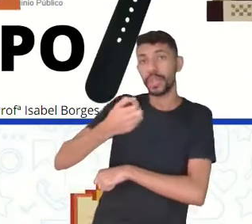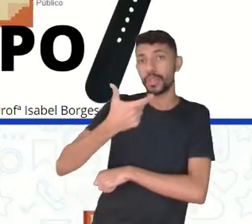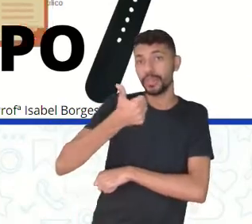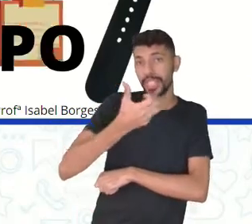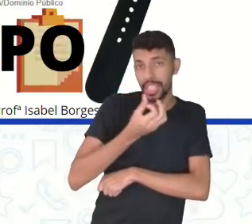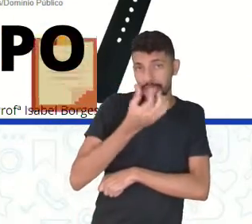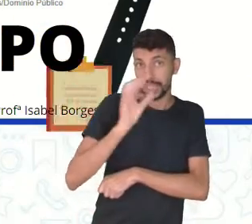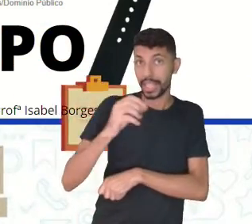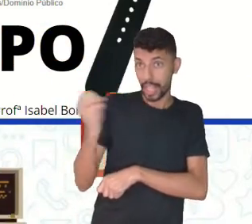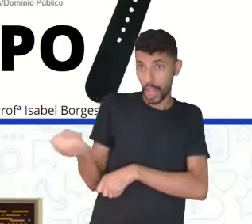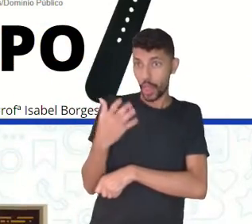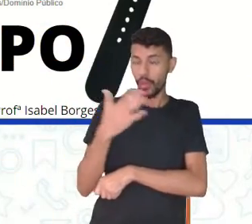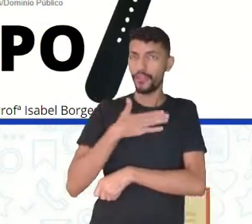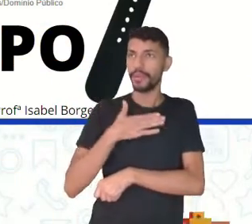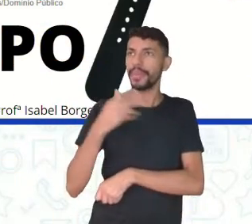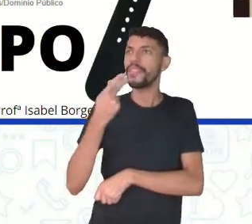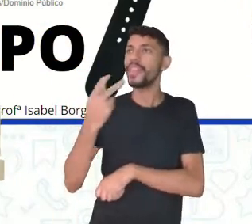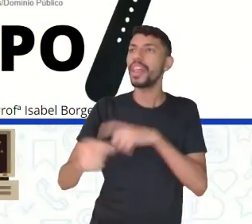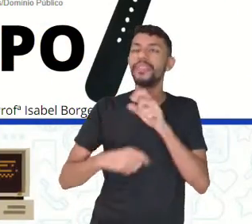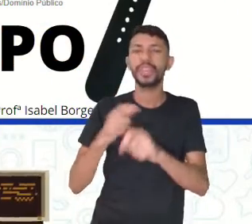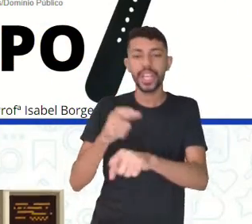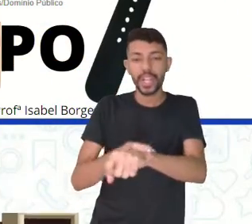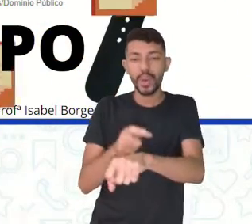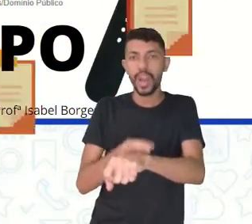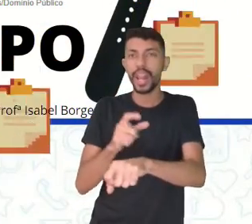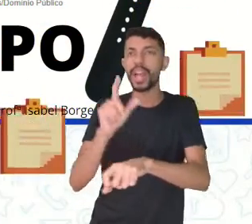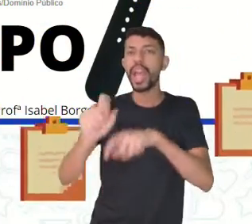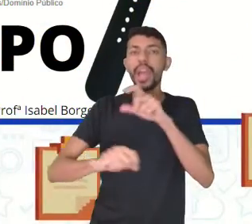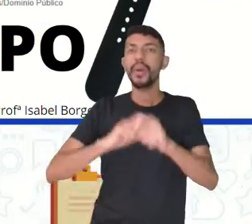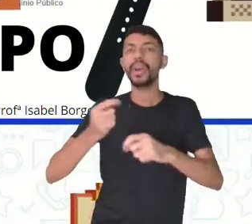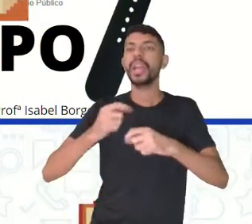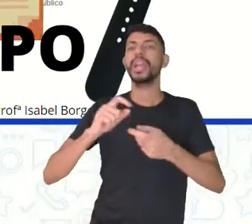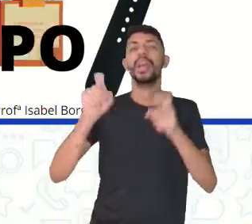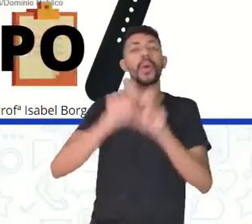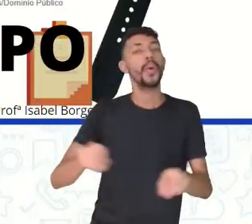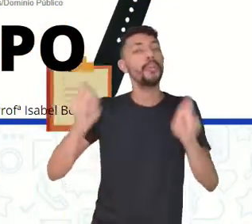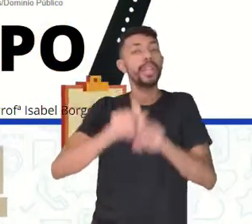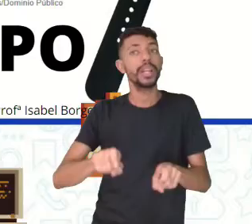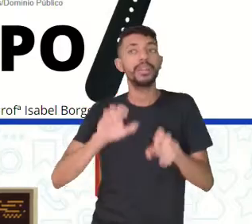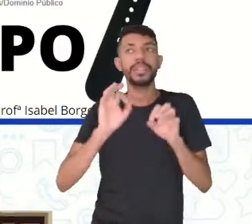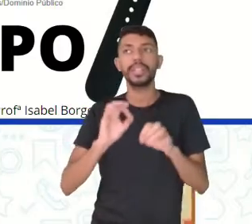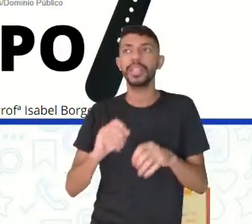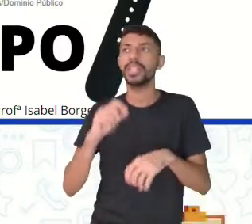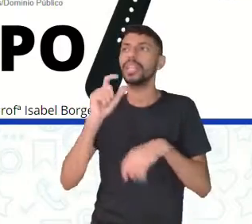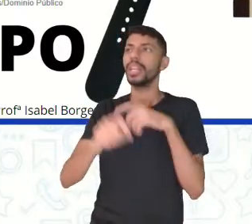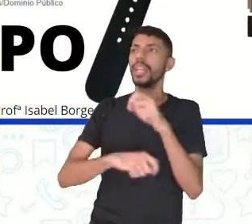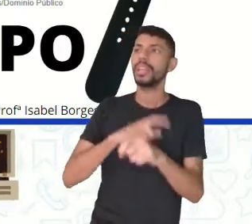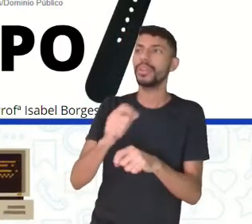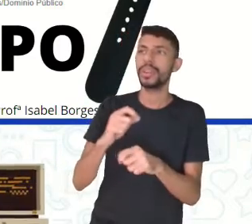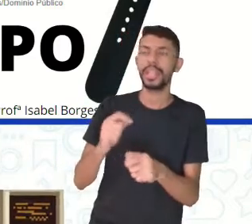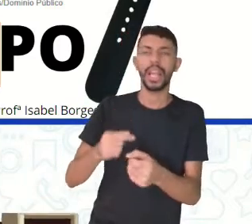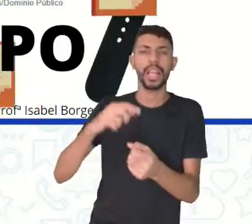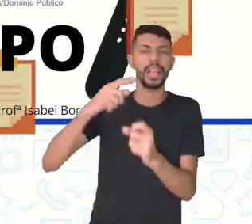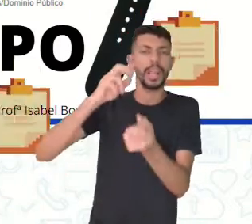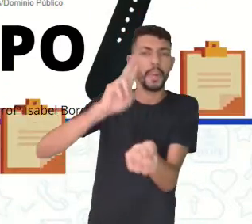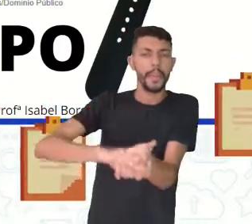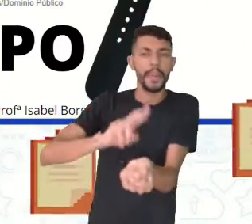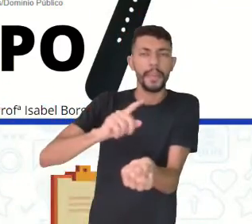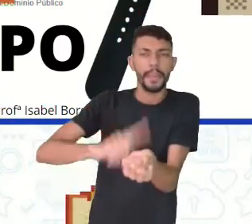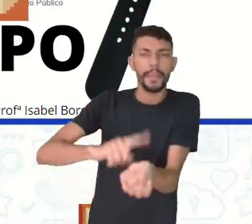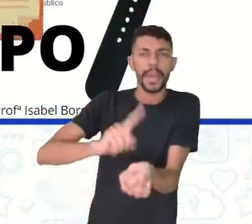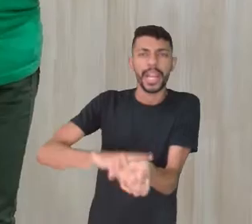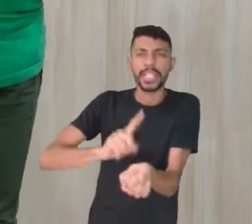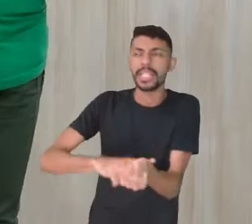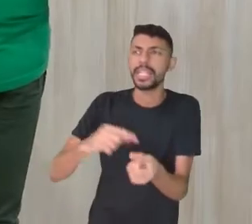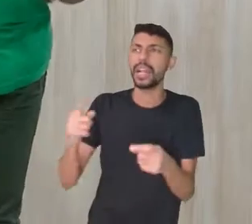novidade. E aí ele dizia que aquele relógio dele era um computador. E ele aferiu minha pressão, e ele abriu o e-mail dele,